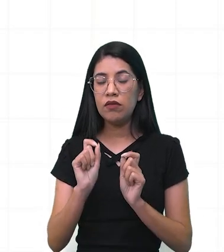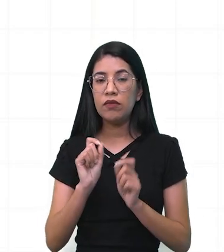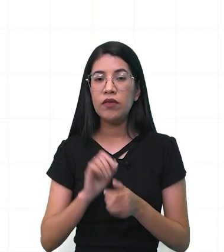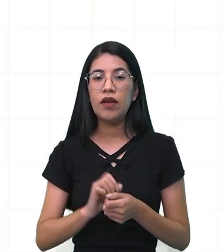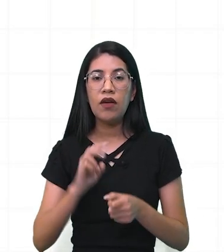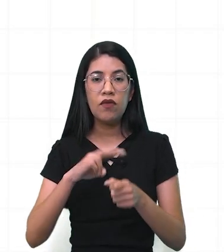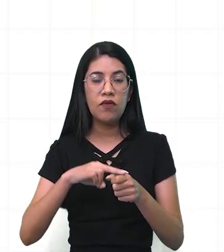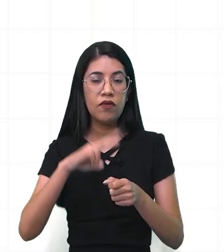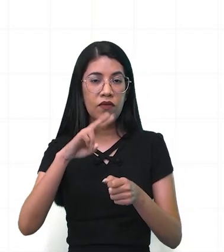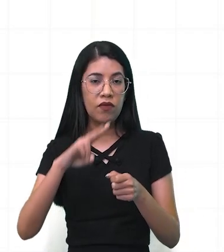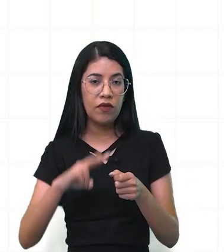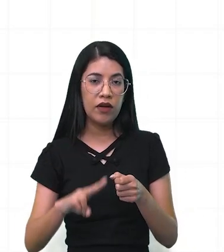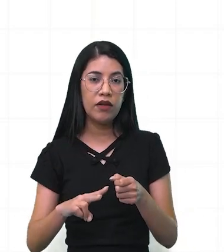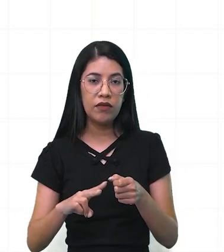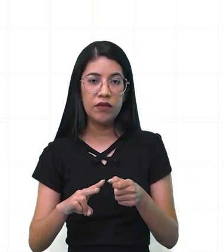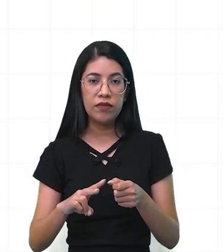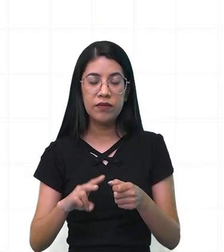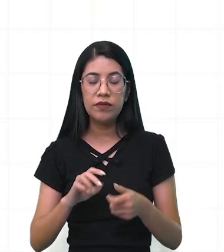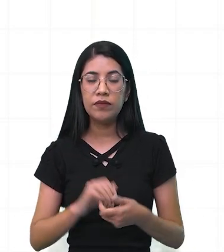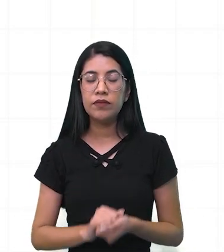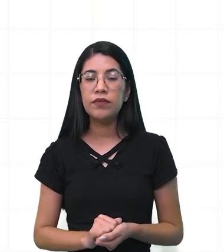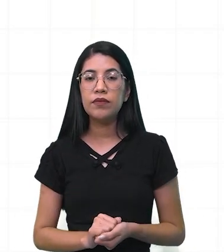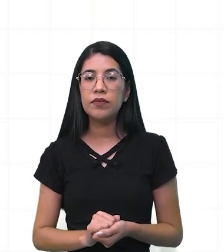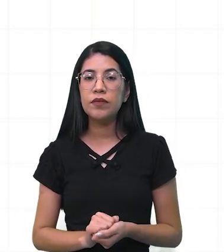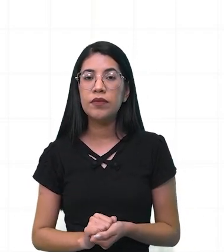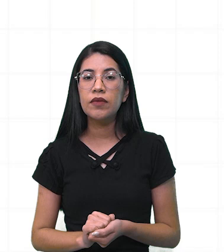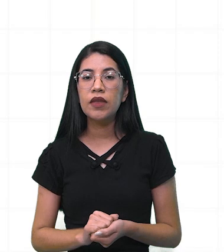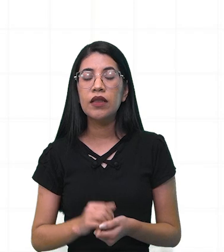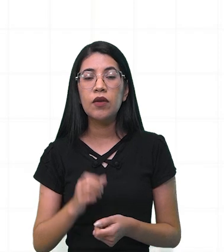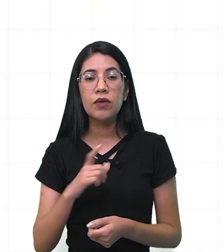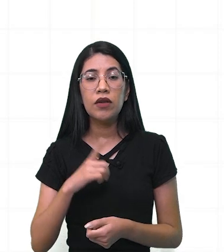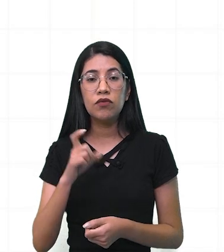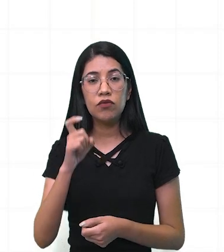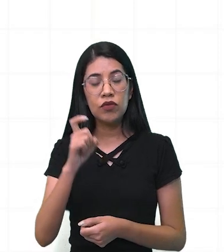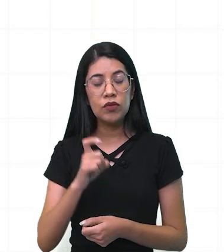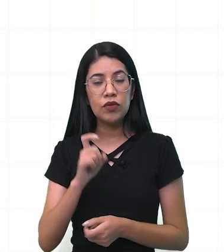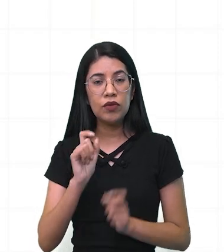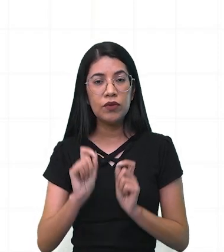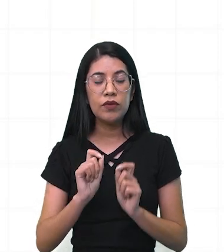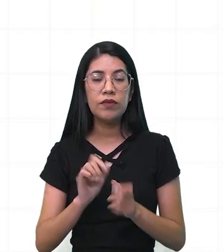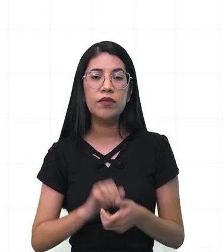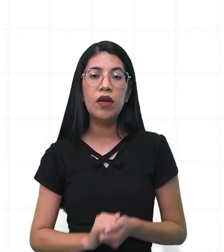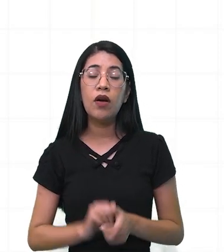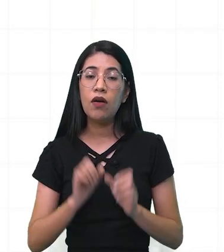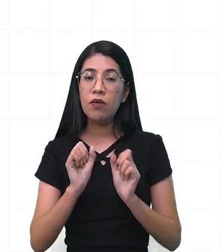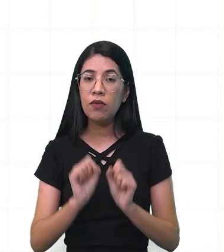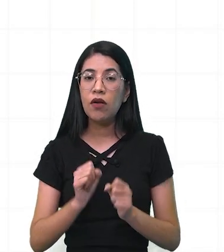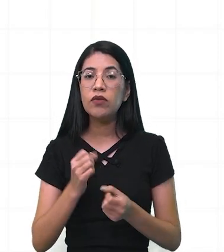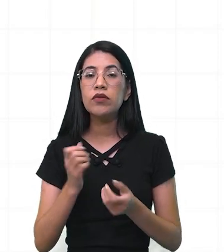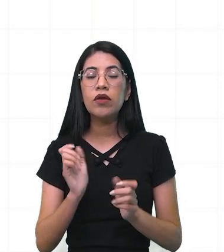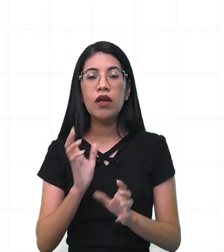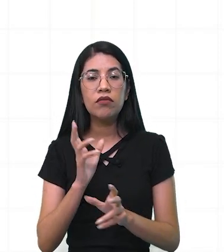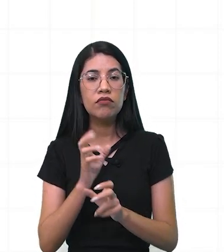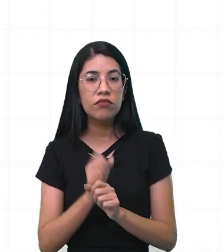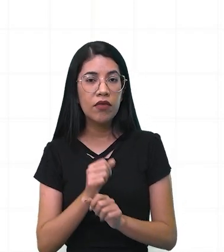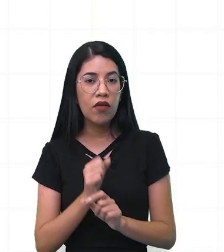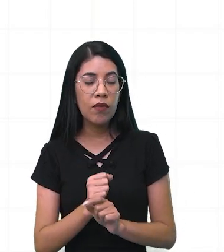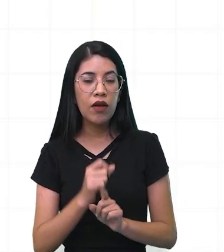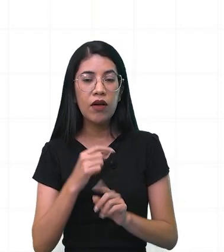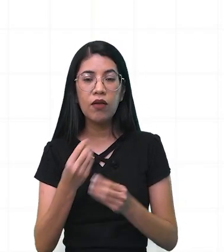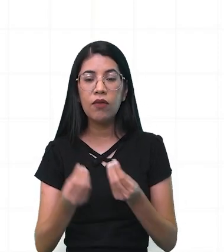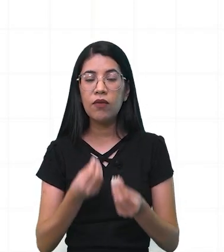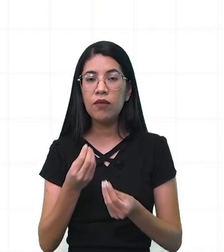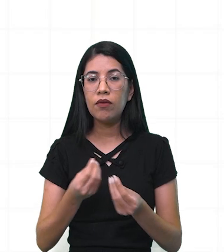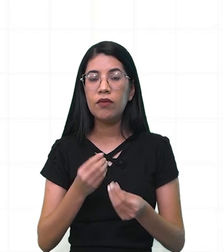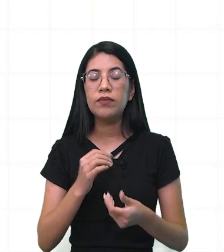de variável, tá bom? Então, eu tenho aqui o x. Nesse caso, eu posso fazer a soma, tá bom? Como é que eu